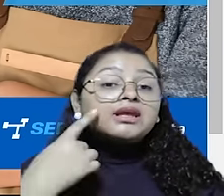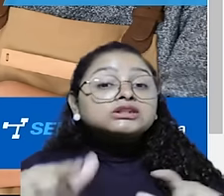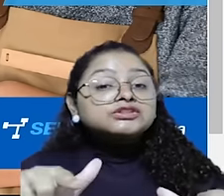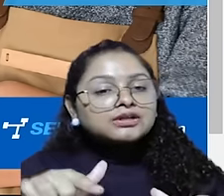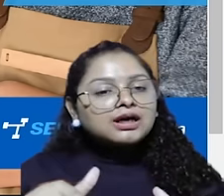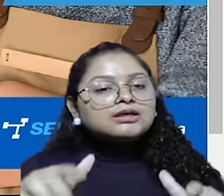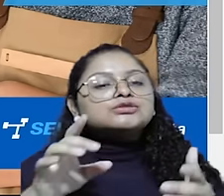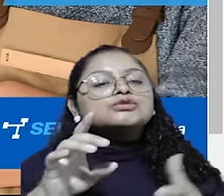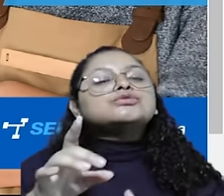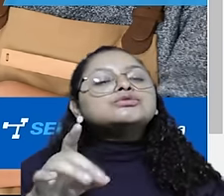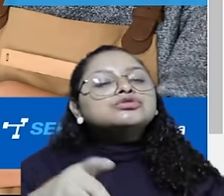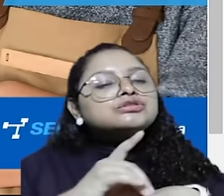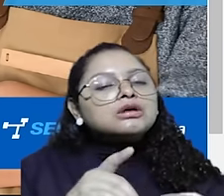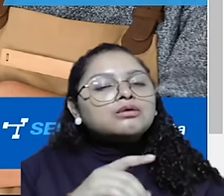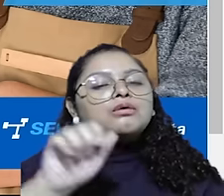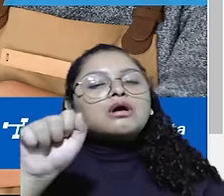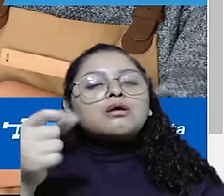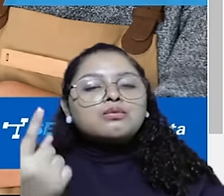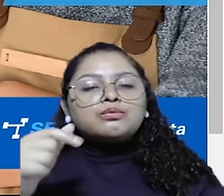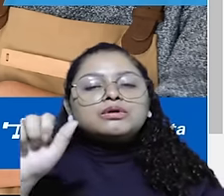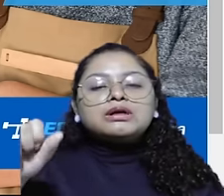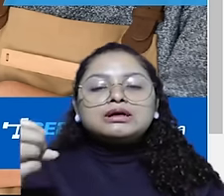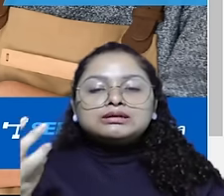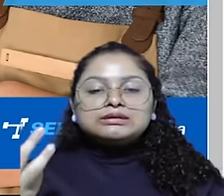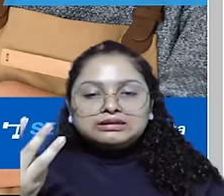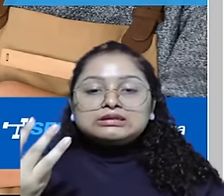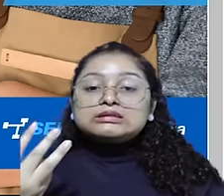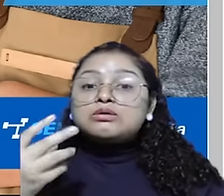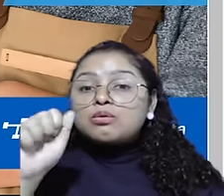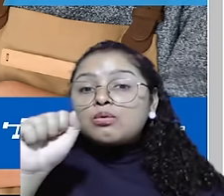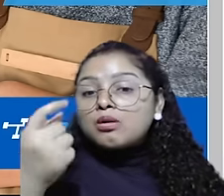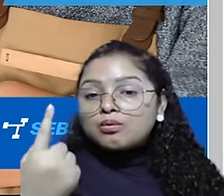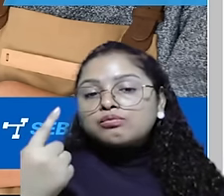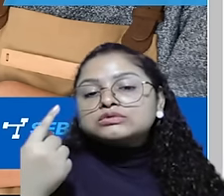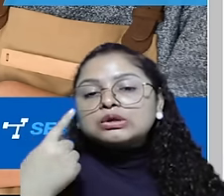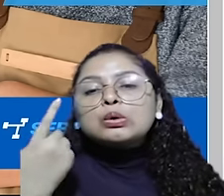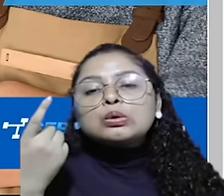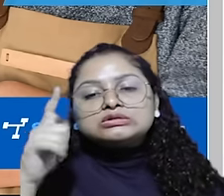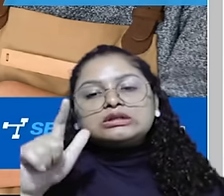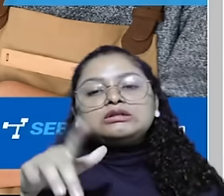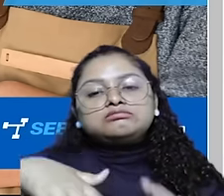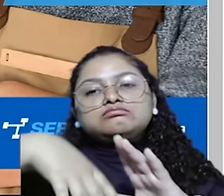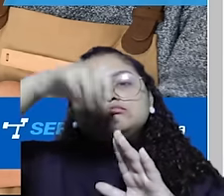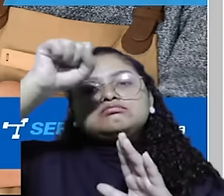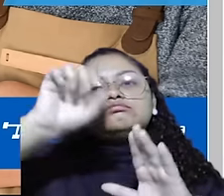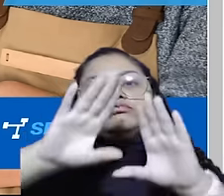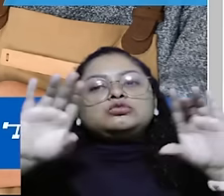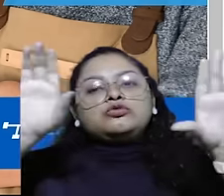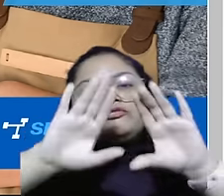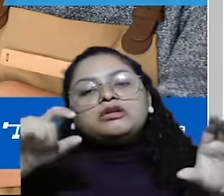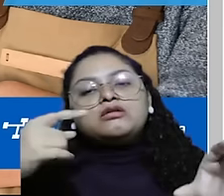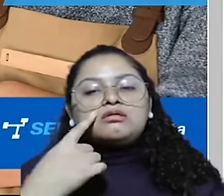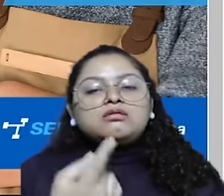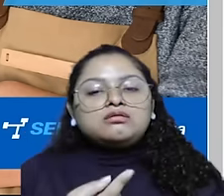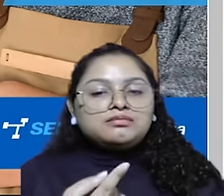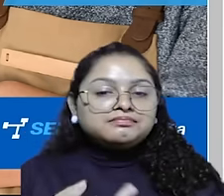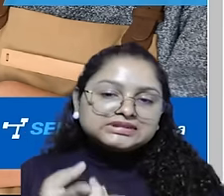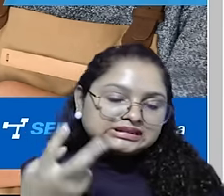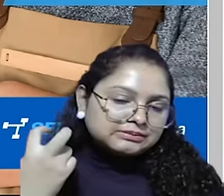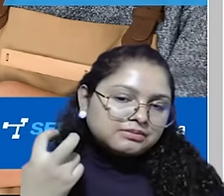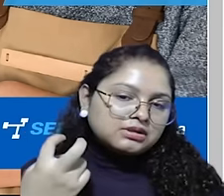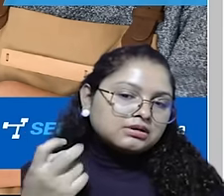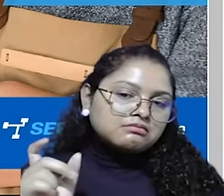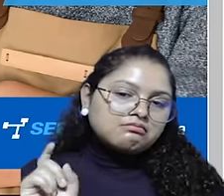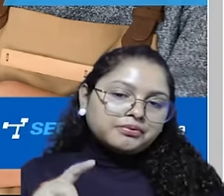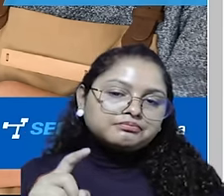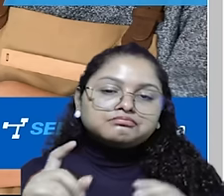o A3 o certificado A1 a gente consegue subir ele aqui em nuvem repara que eu clicaria